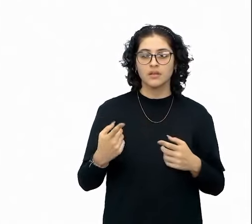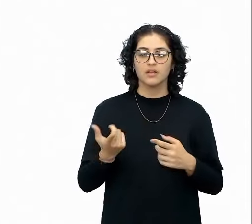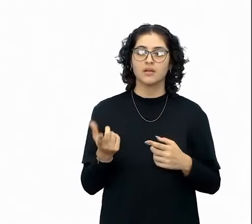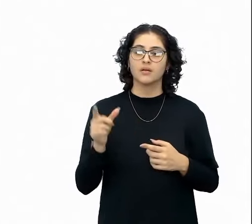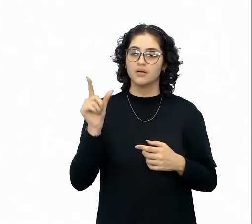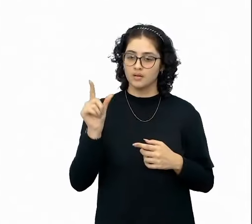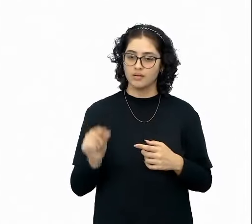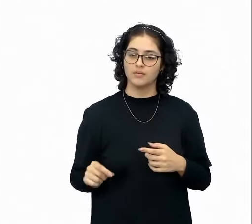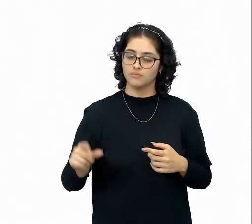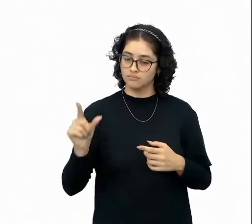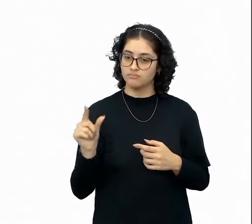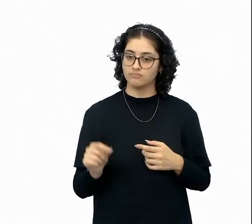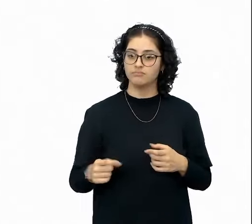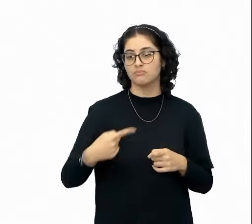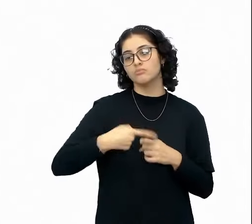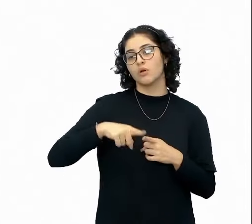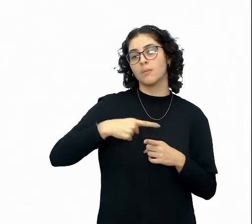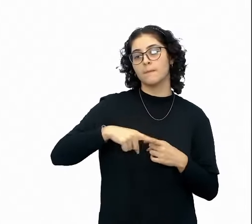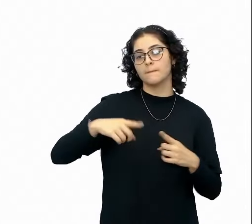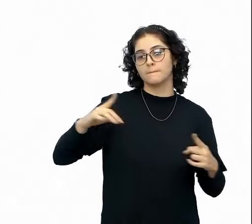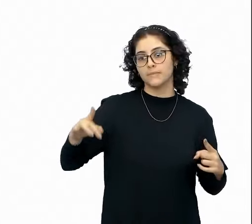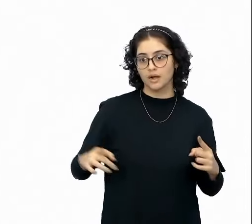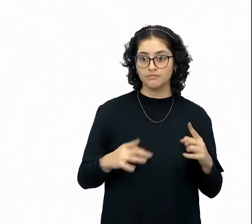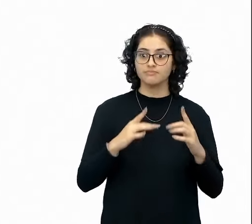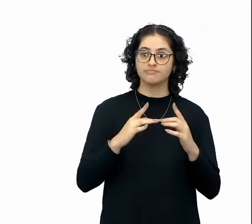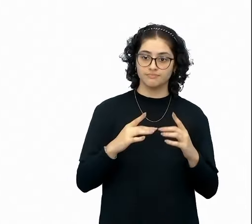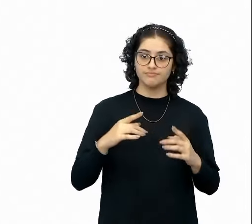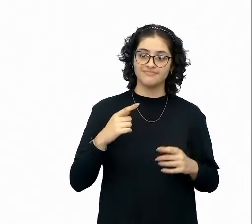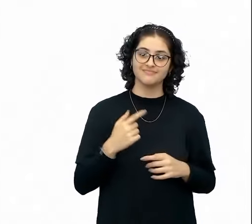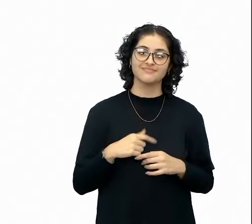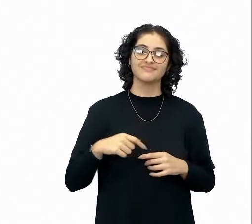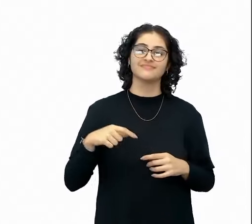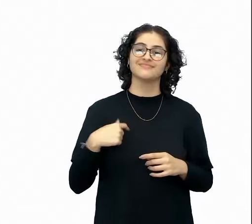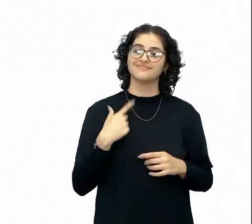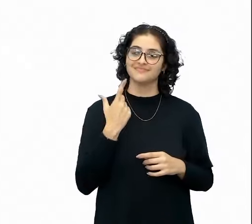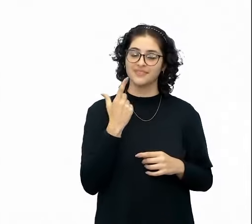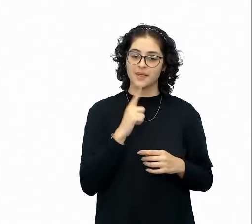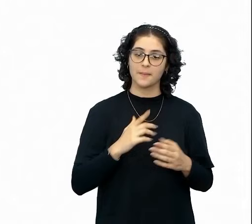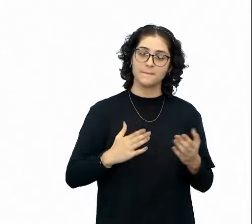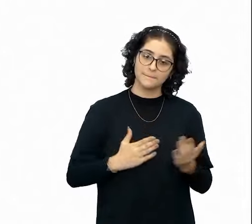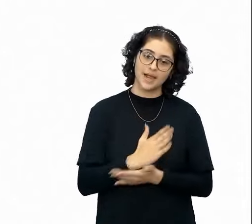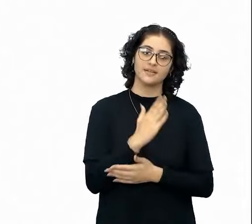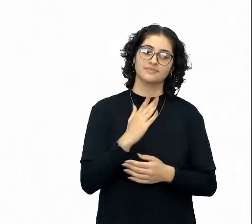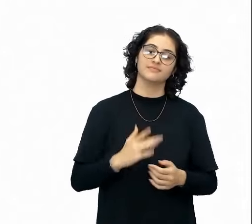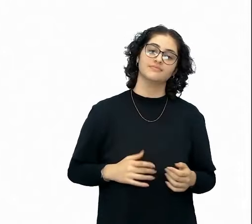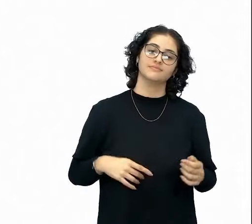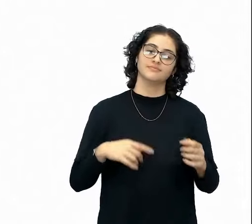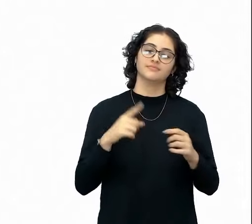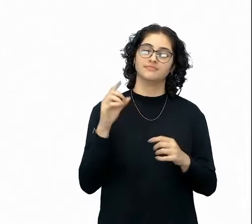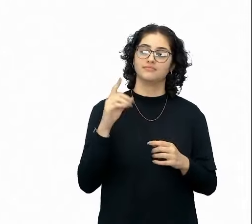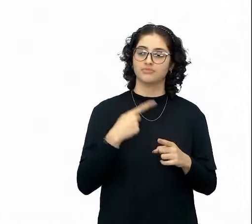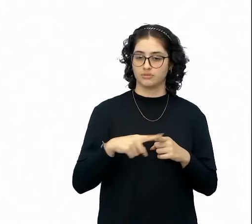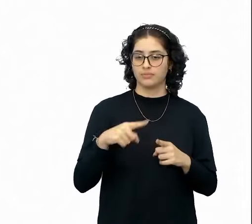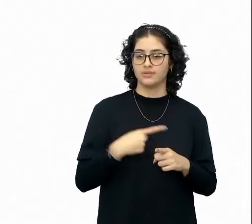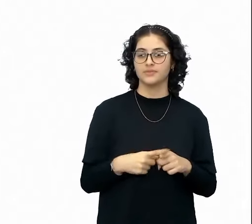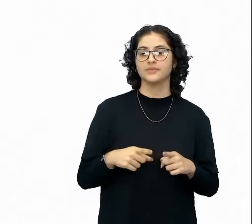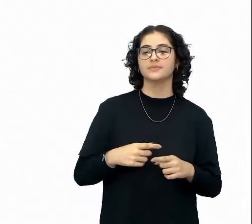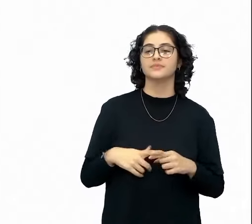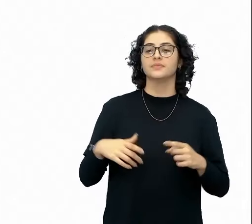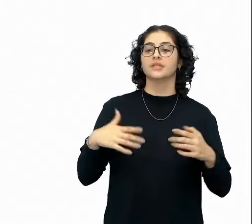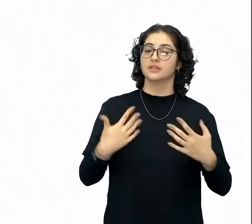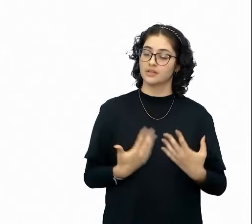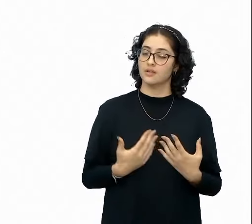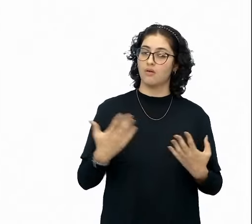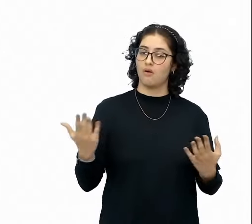passo a passo para o problema, ou as regras a seguir para resolver o problema. Então, a gente está trazendo